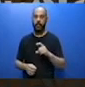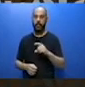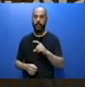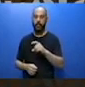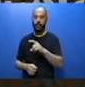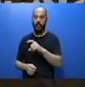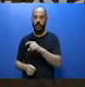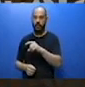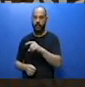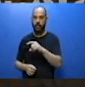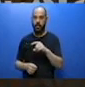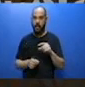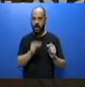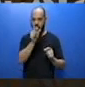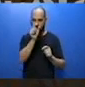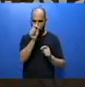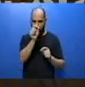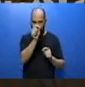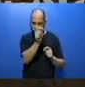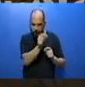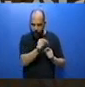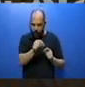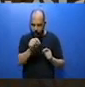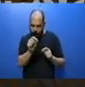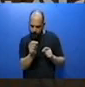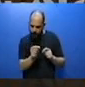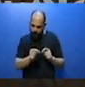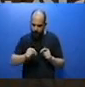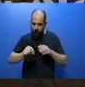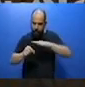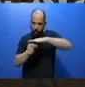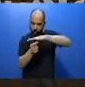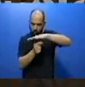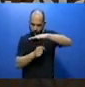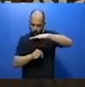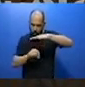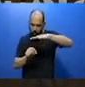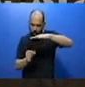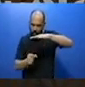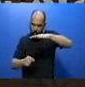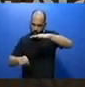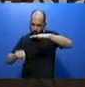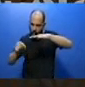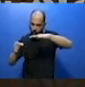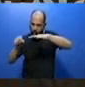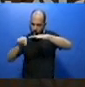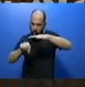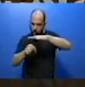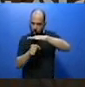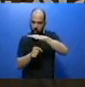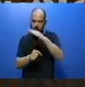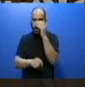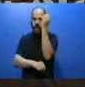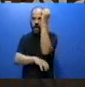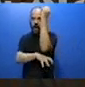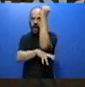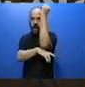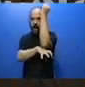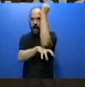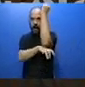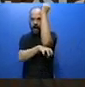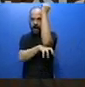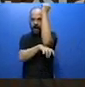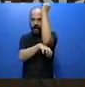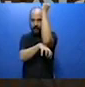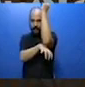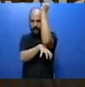tá? Buraquinhos na terra conforme elas vão andar. As raízes das plantas conseguem entrar nesses buraquinhos e se locomover e